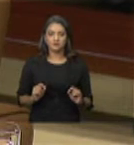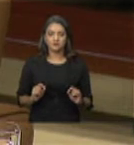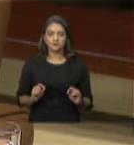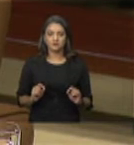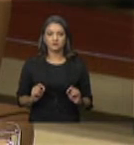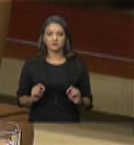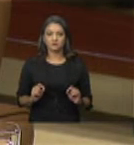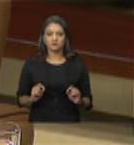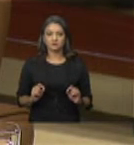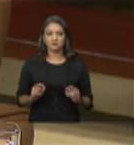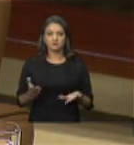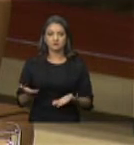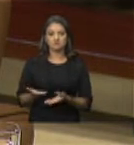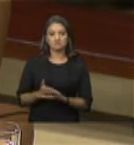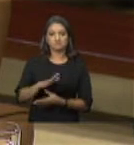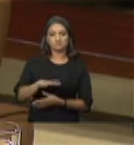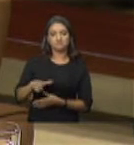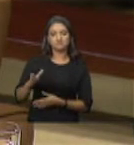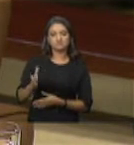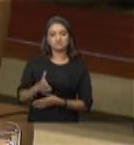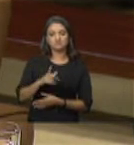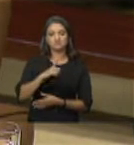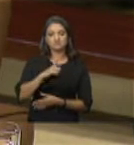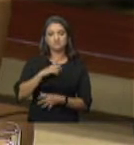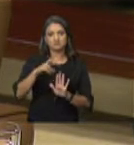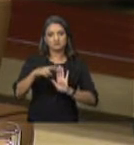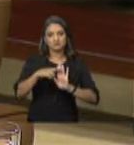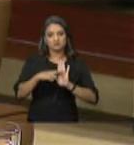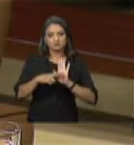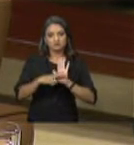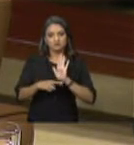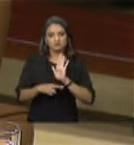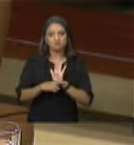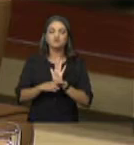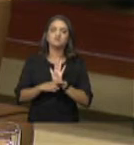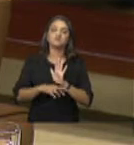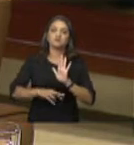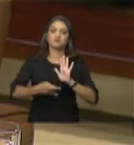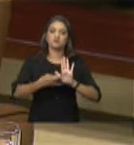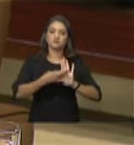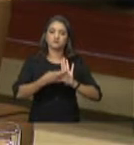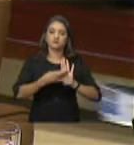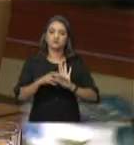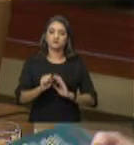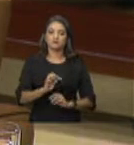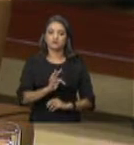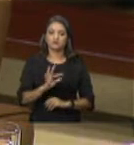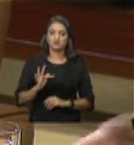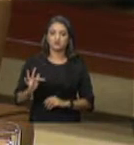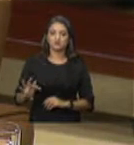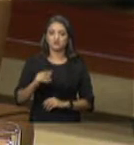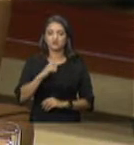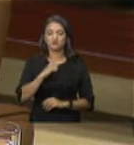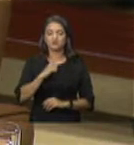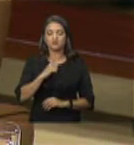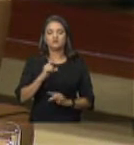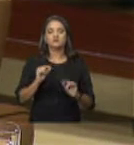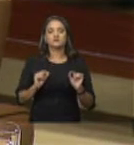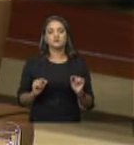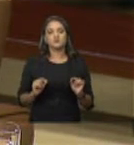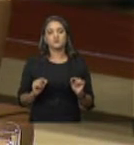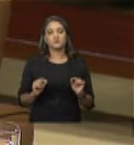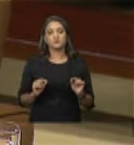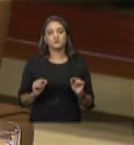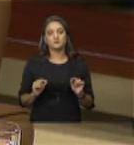a citação específica do Regimento Interno desse Supremo Tribunal Federal a compreensão que se dá